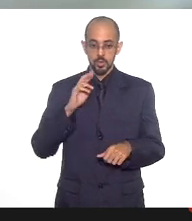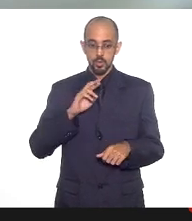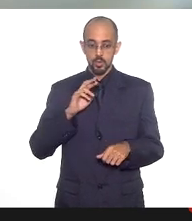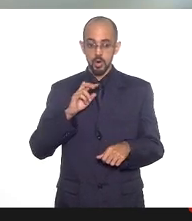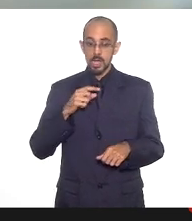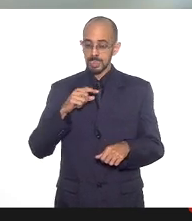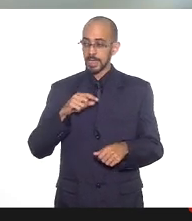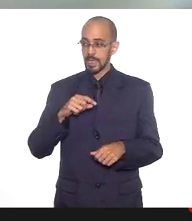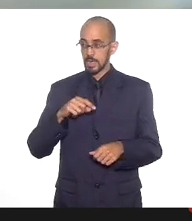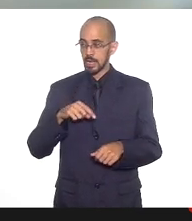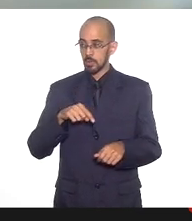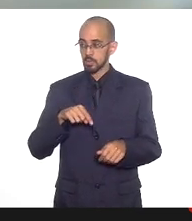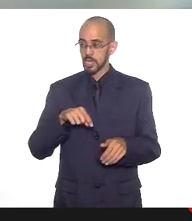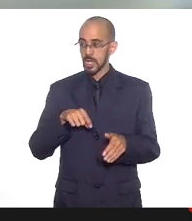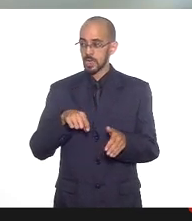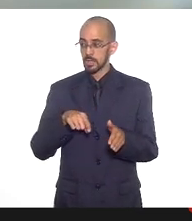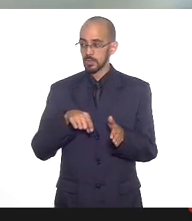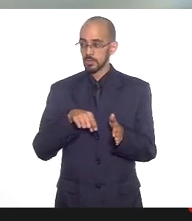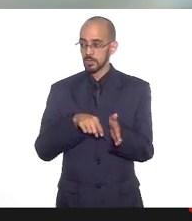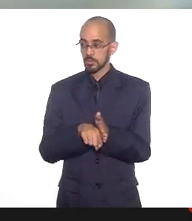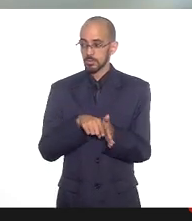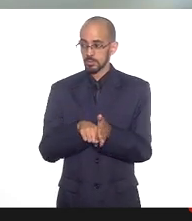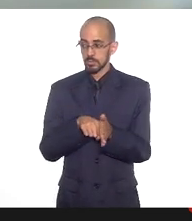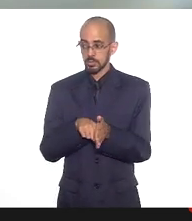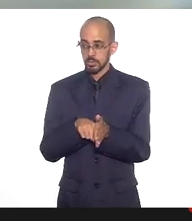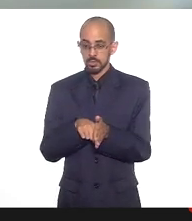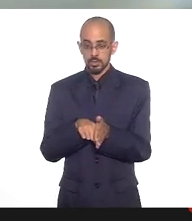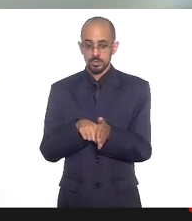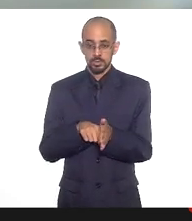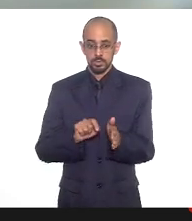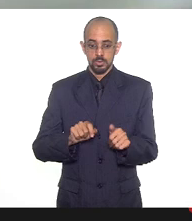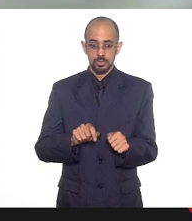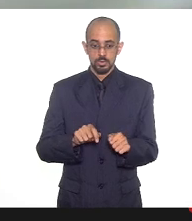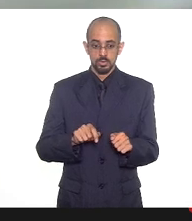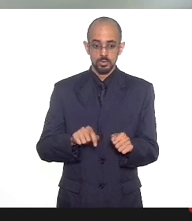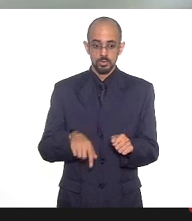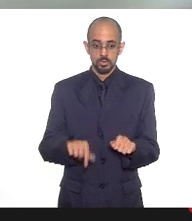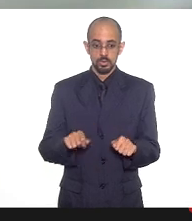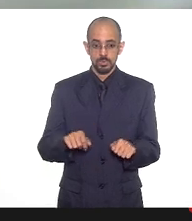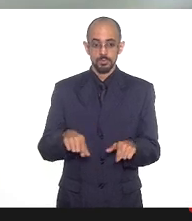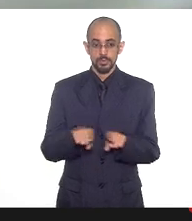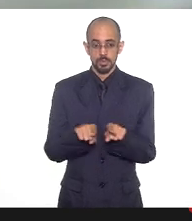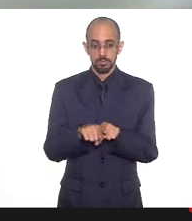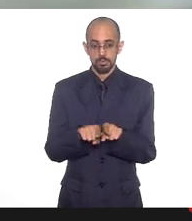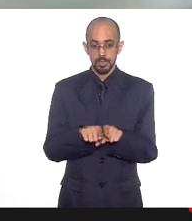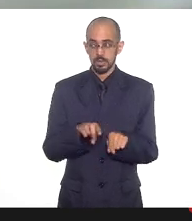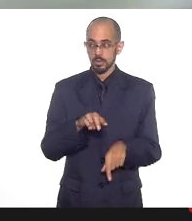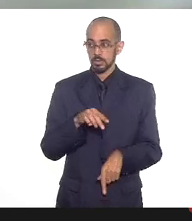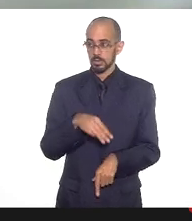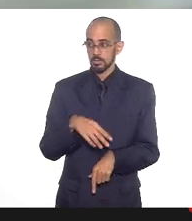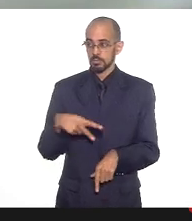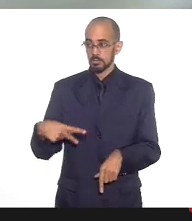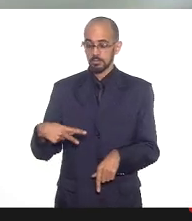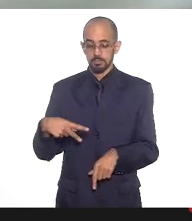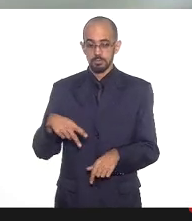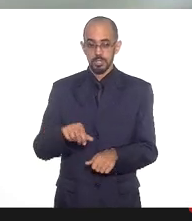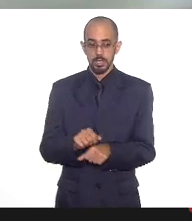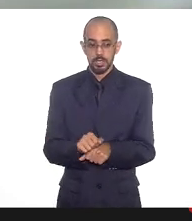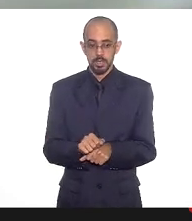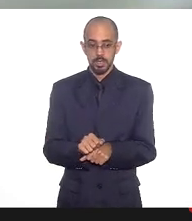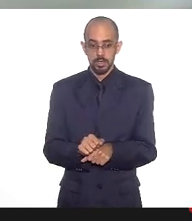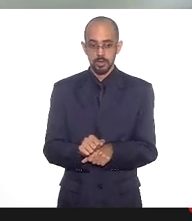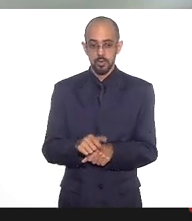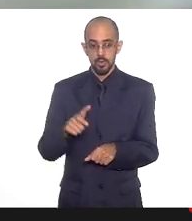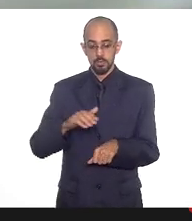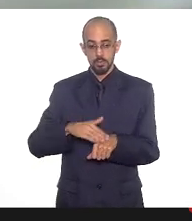procurador da PG-18 e a própria ANP, lesse com a máxima